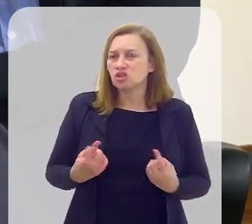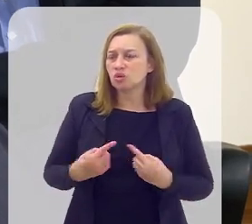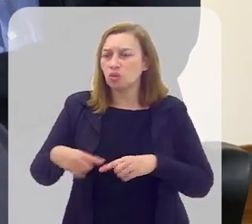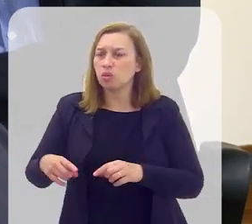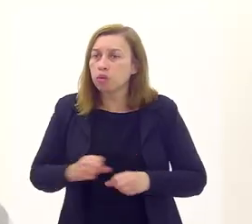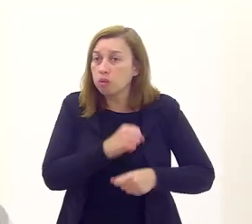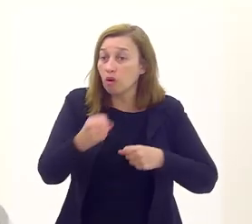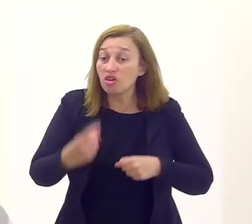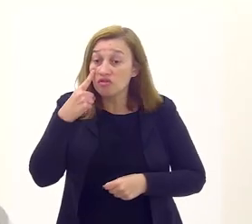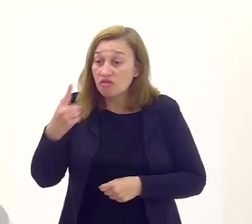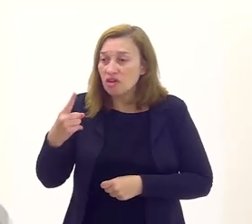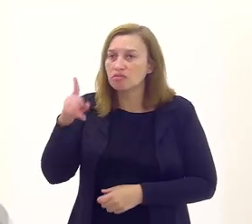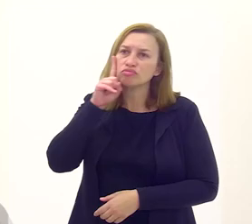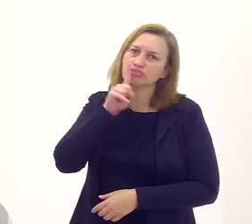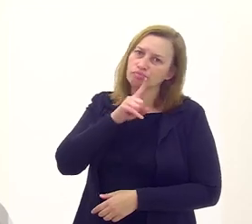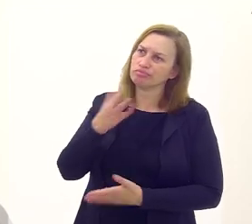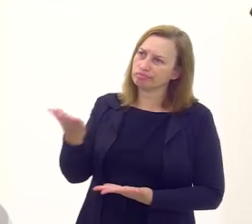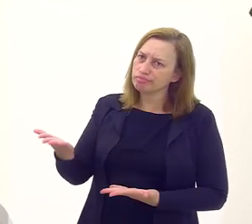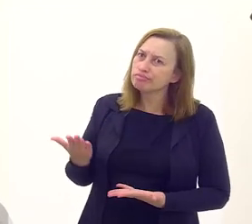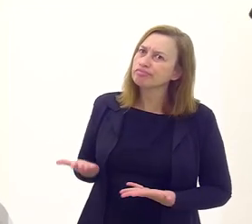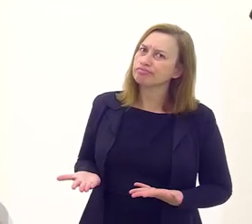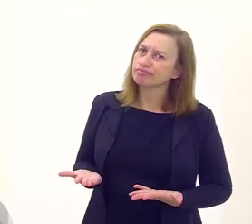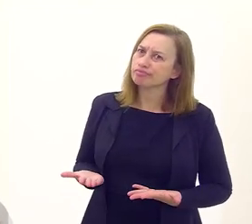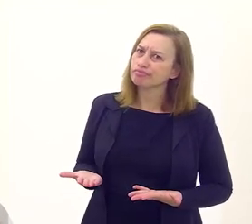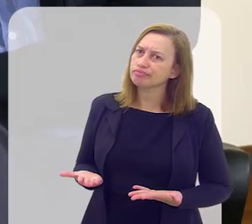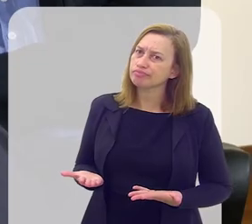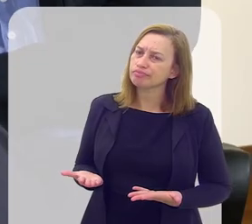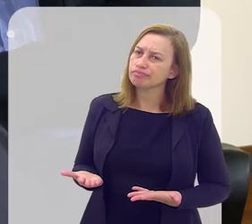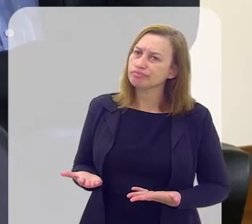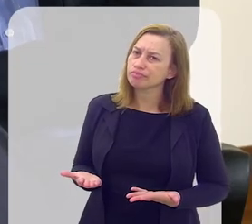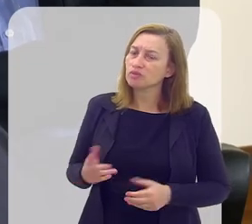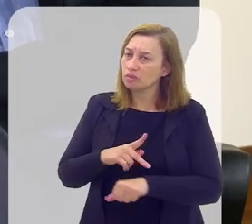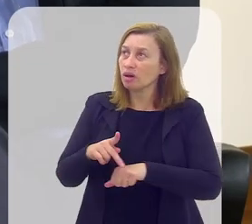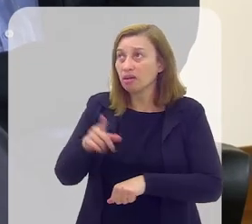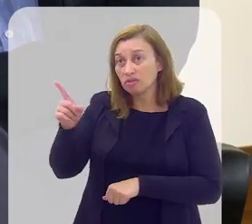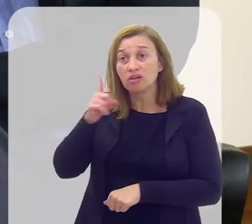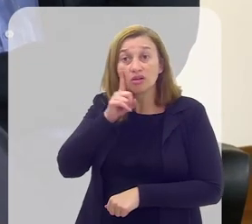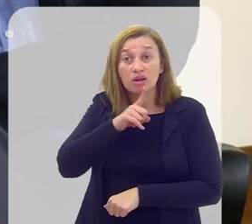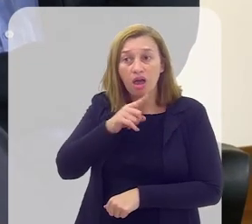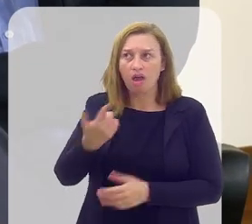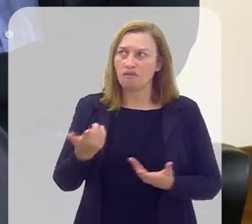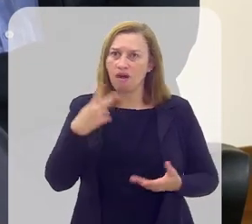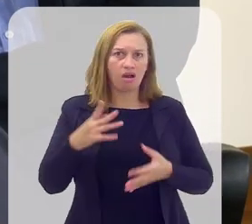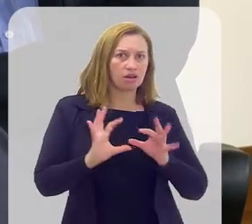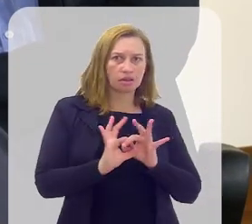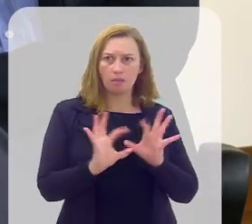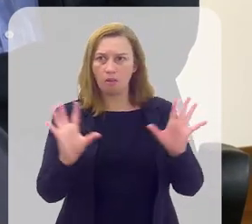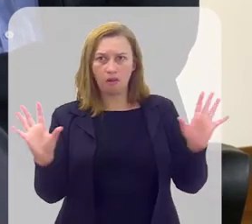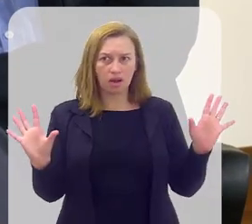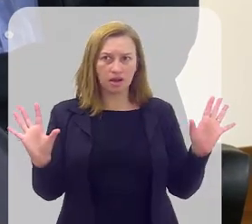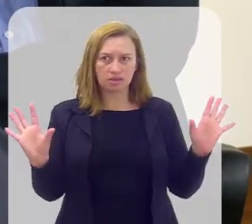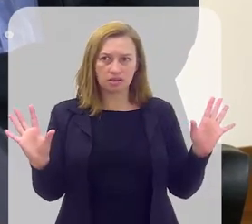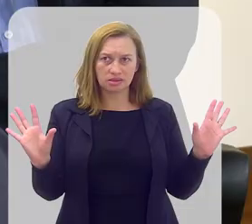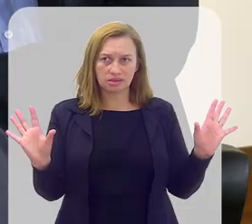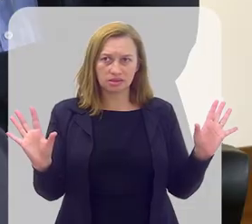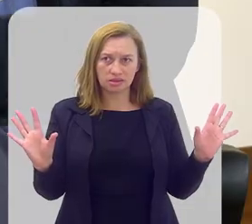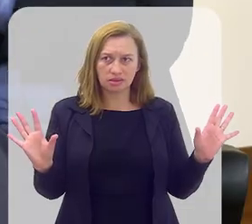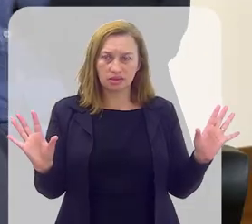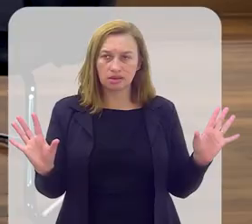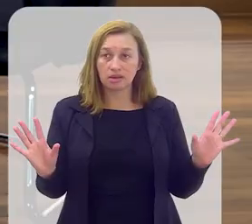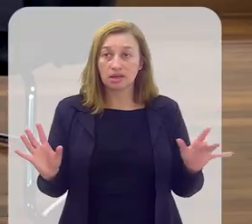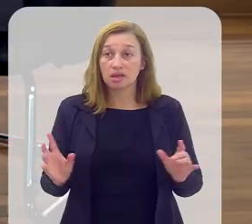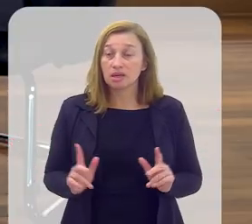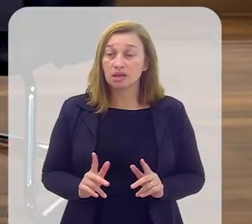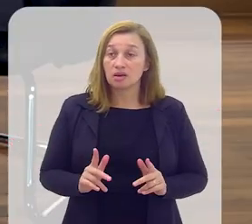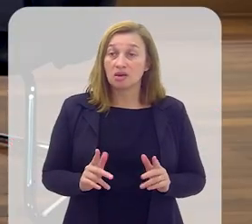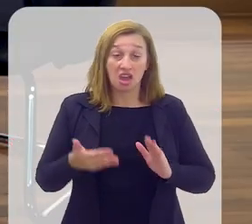poder, nós testemunhamos agora nos Estados Unidos. Sim. Não é? Nos Estados Unidos, que é considerada a democracia, né, vamos dizer... Não, e aqui